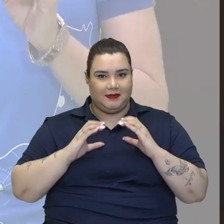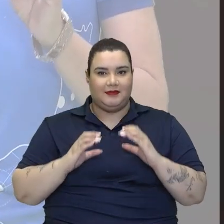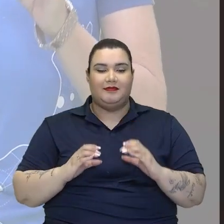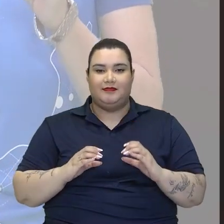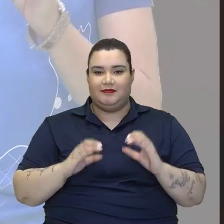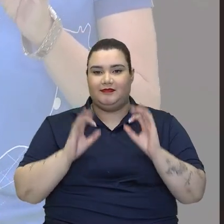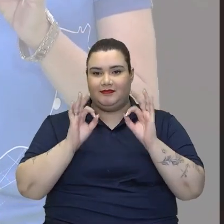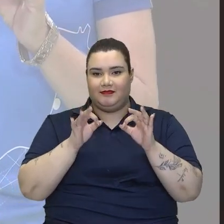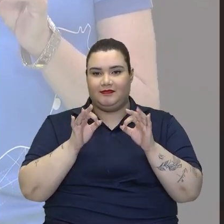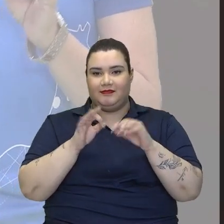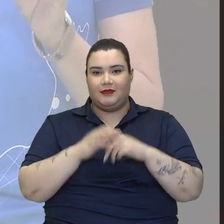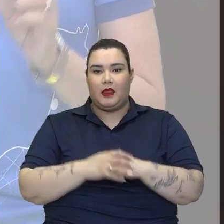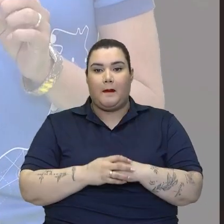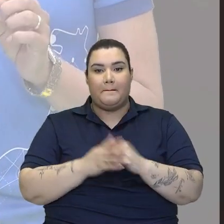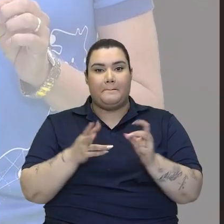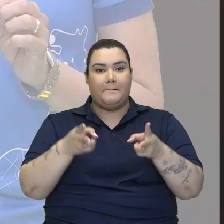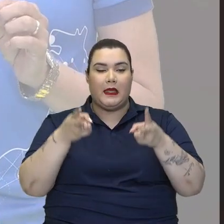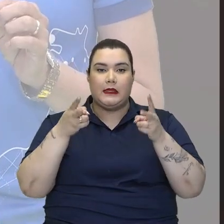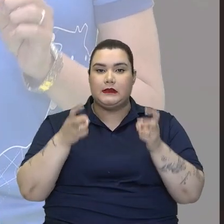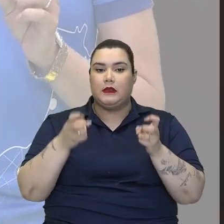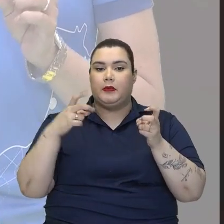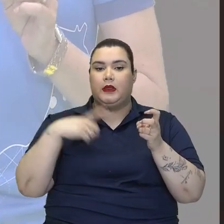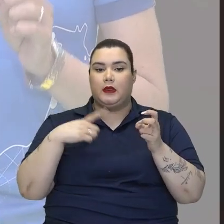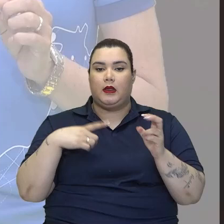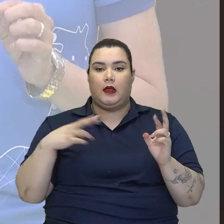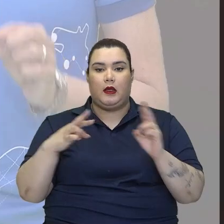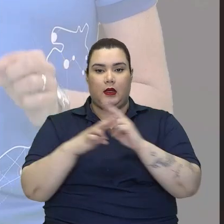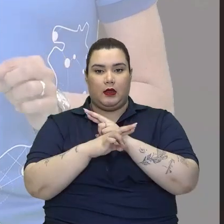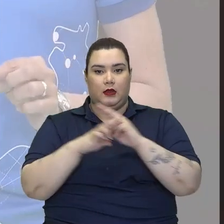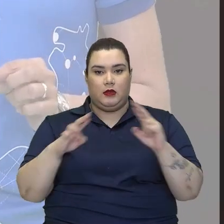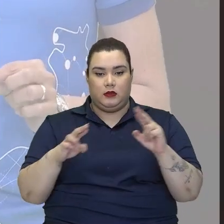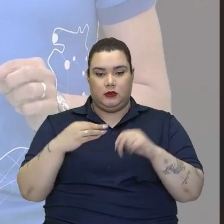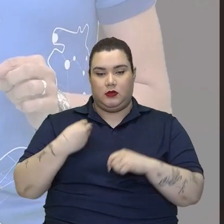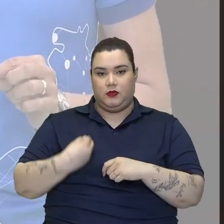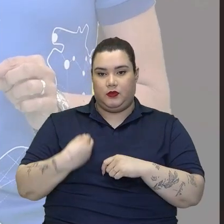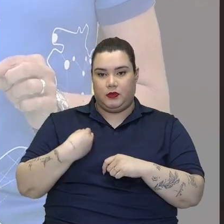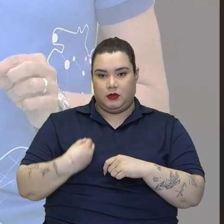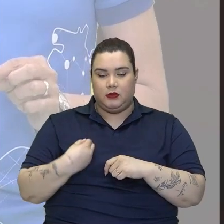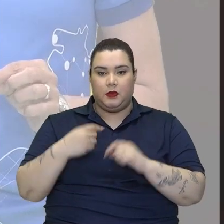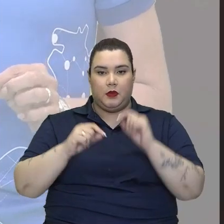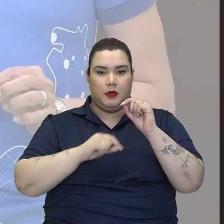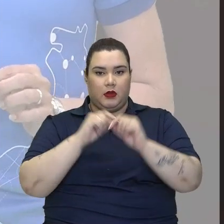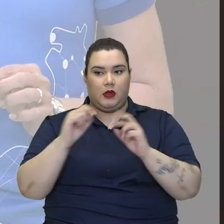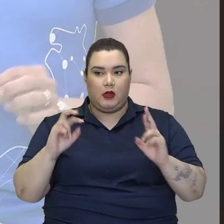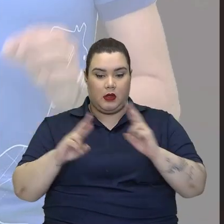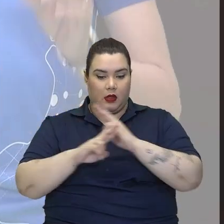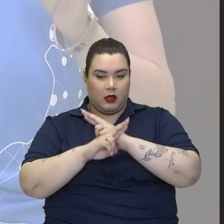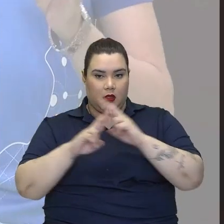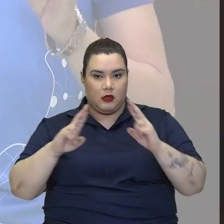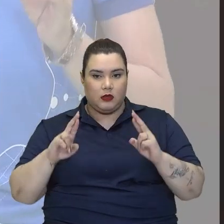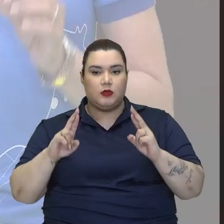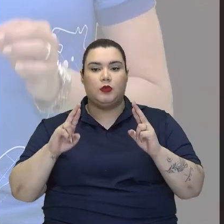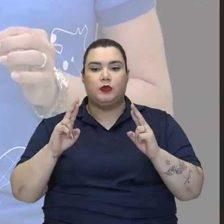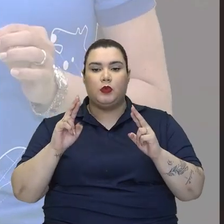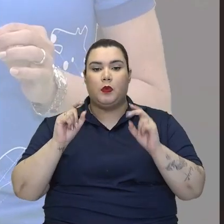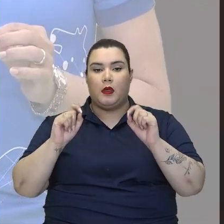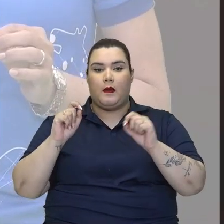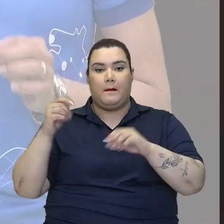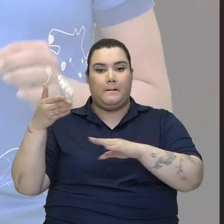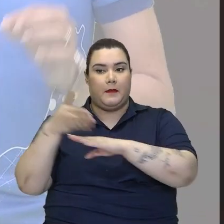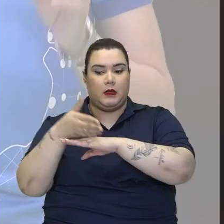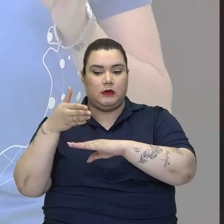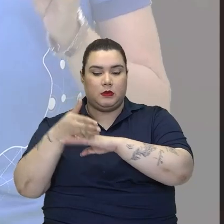cidadania. Percebam aí a relação que existe, relação direta entre